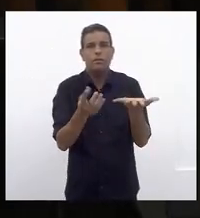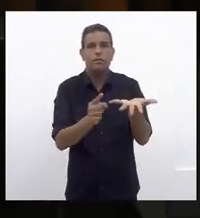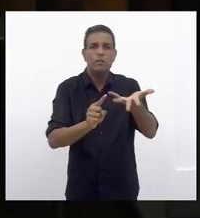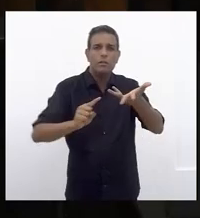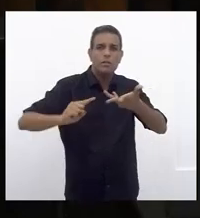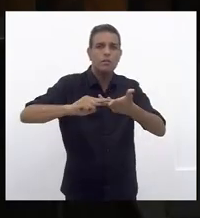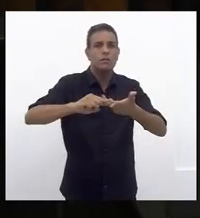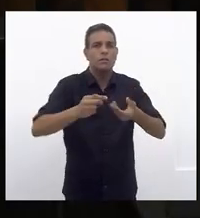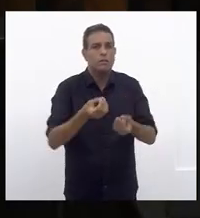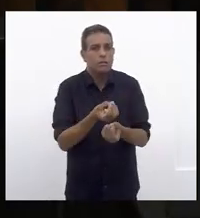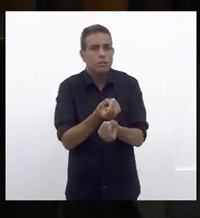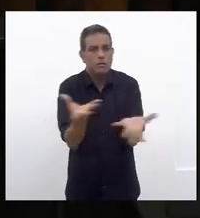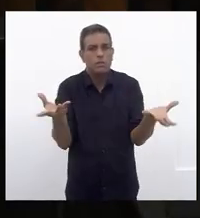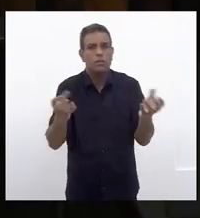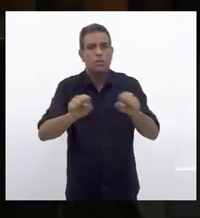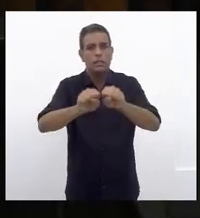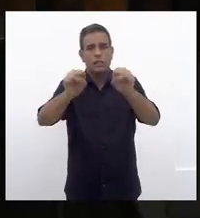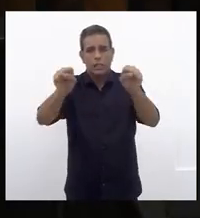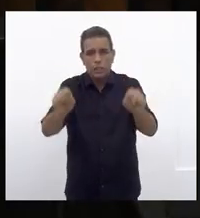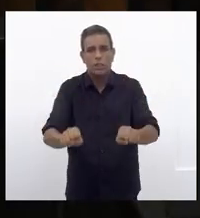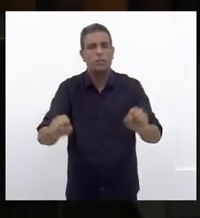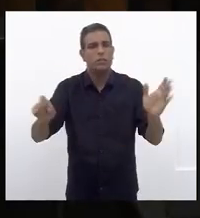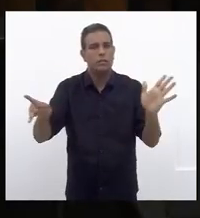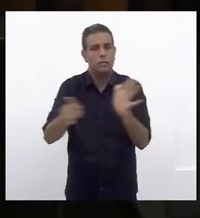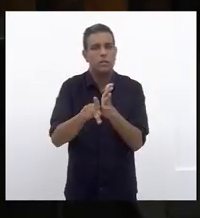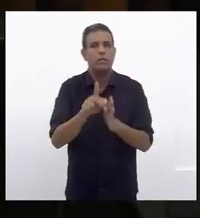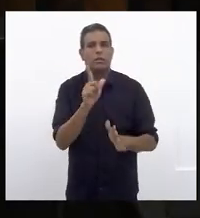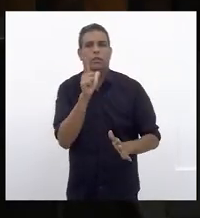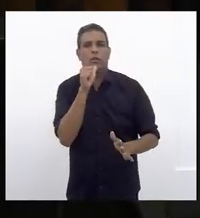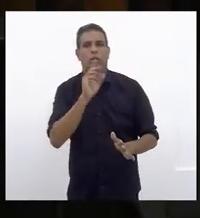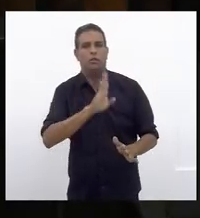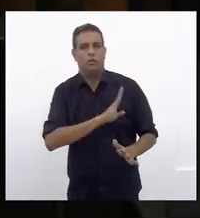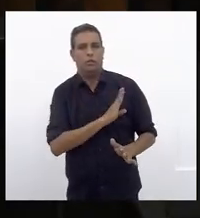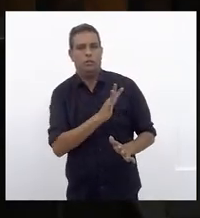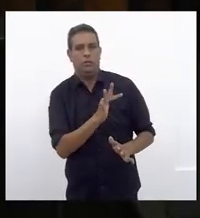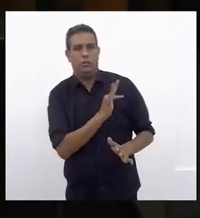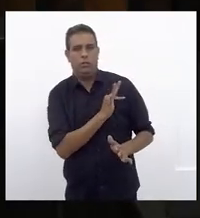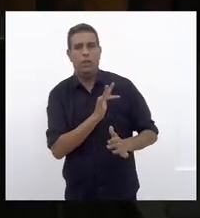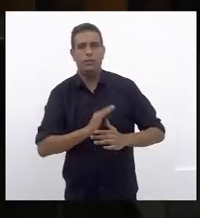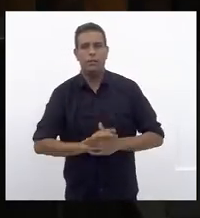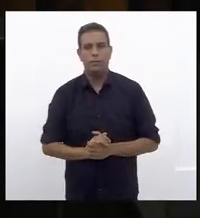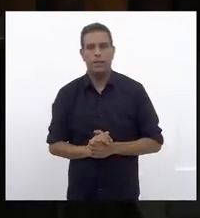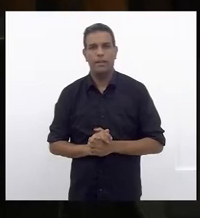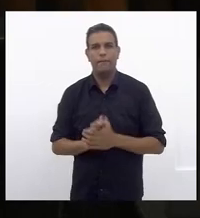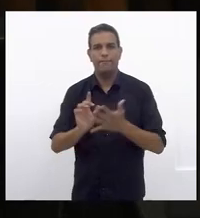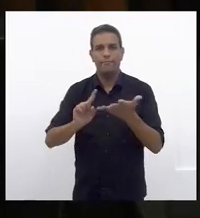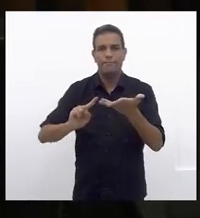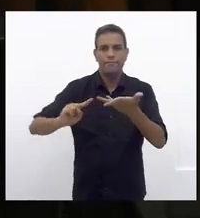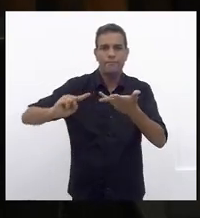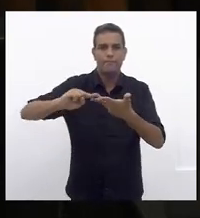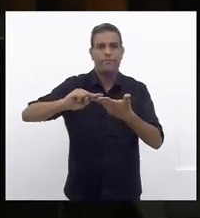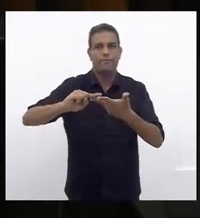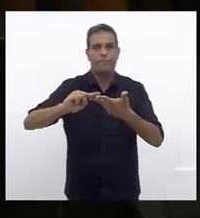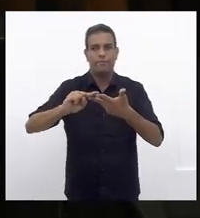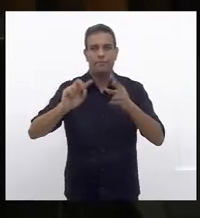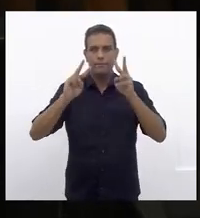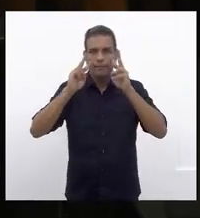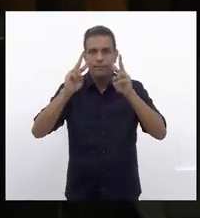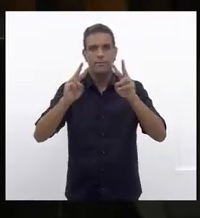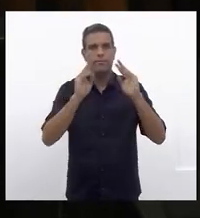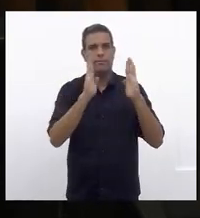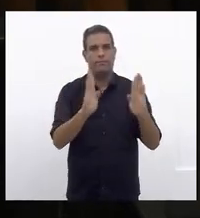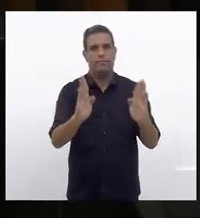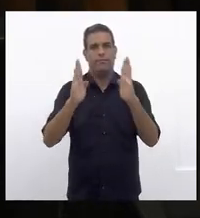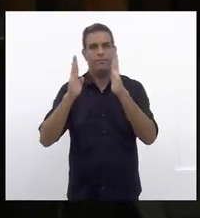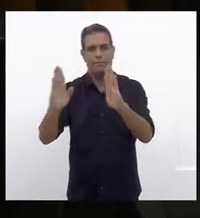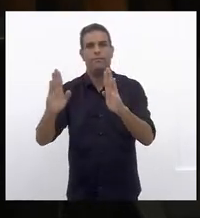adução, distribuição de sistema d'água da Baixada Fluminense. E a Secretaria